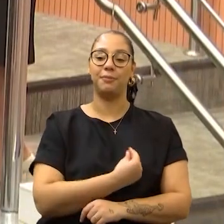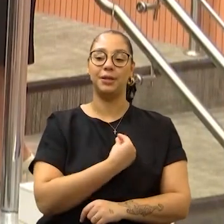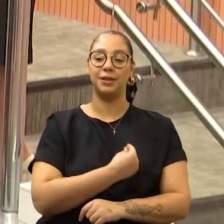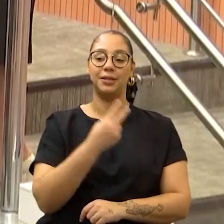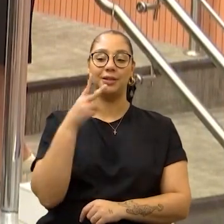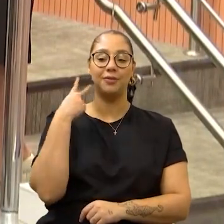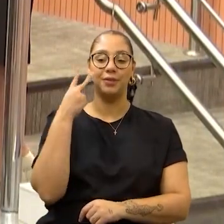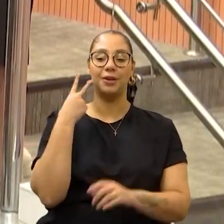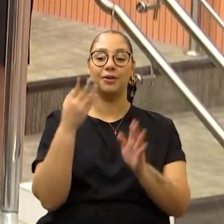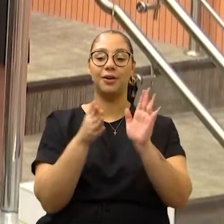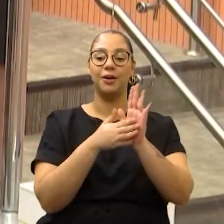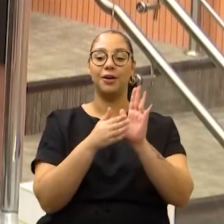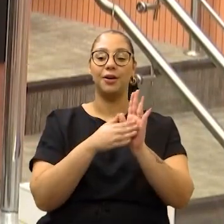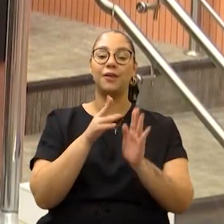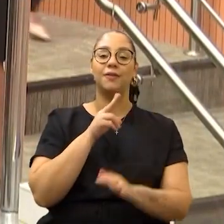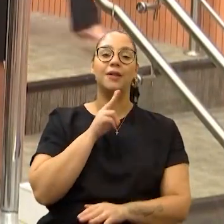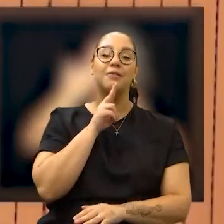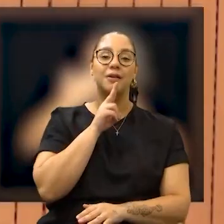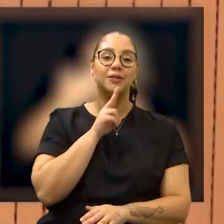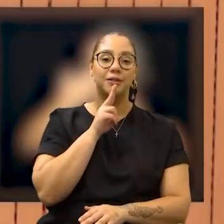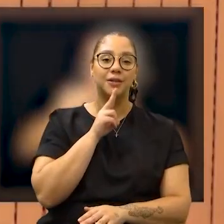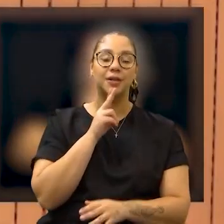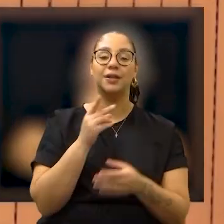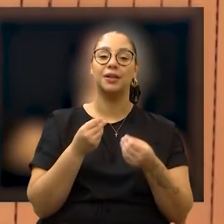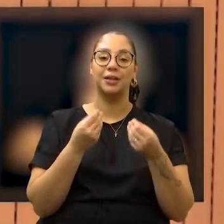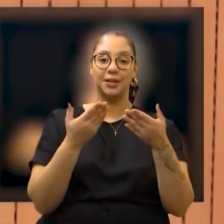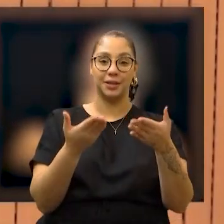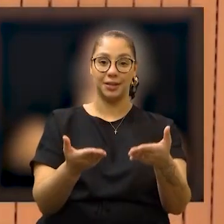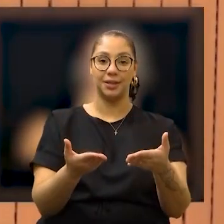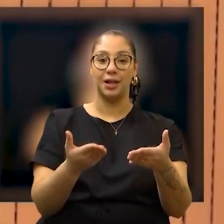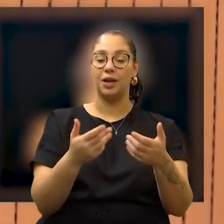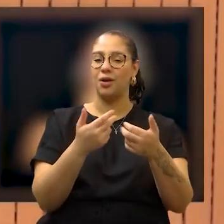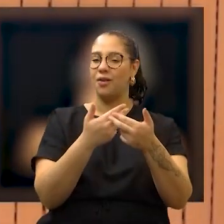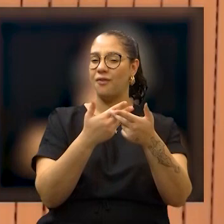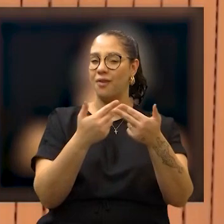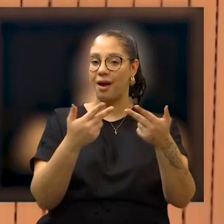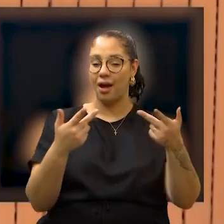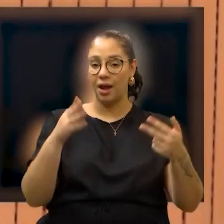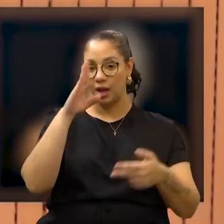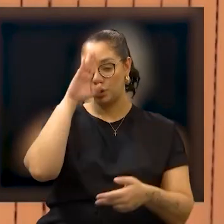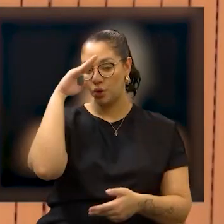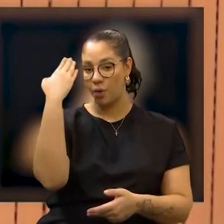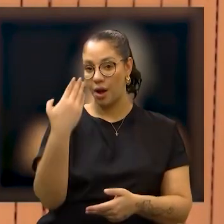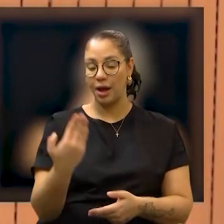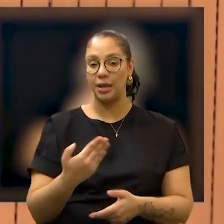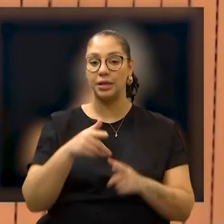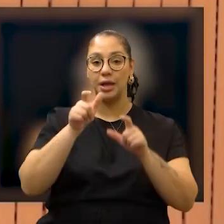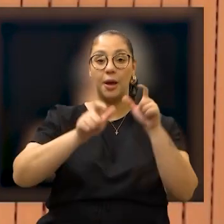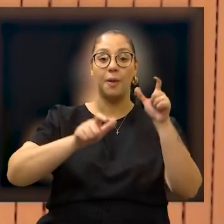a presença do vereador propositor Nelson Osser, concedendo a entrega de diversas